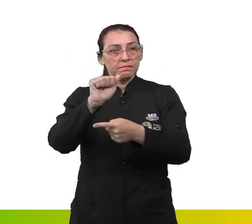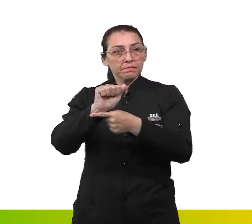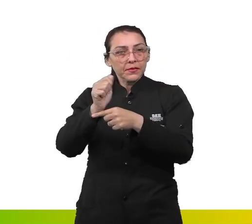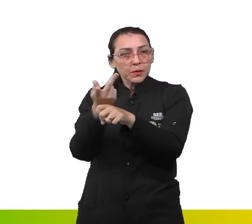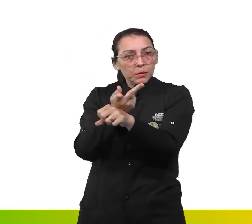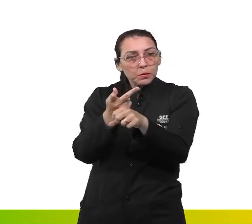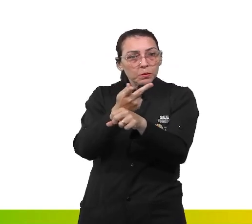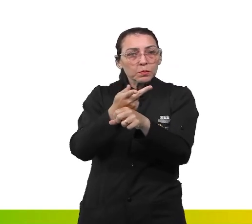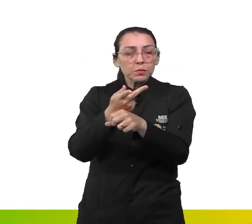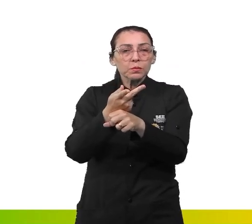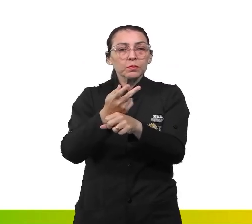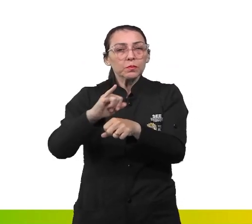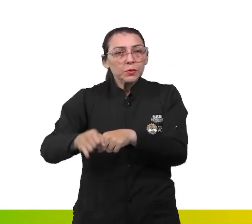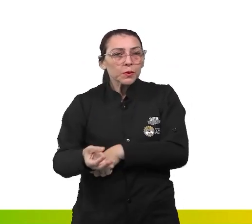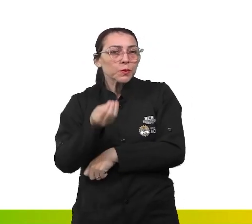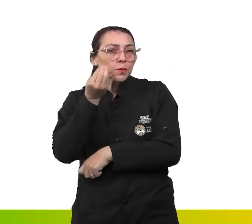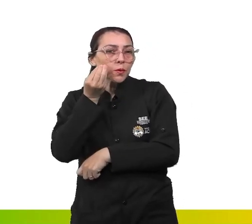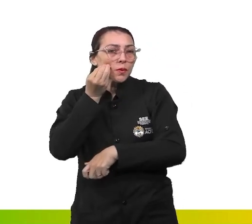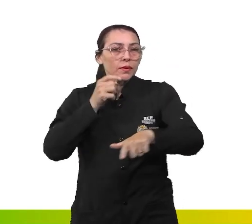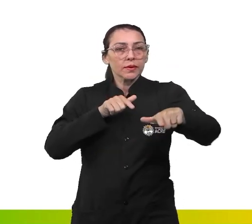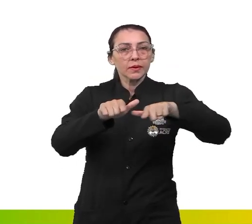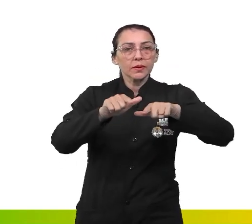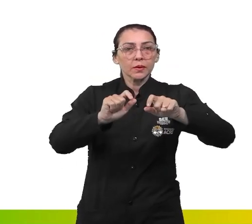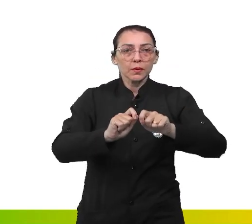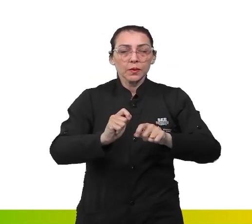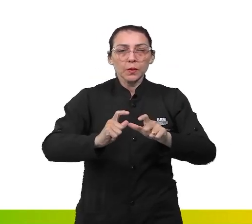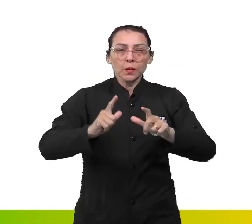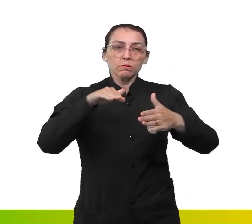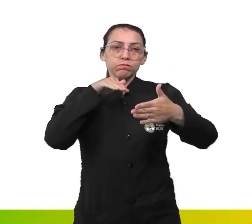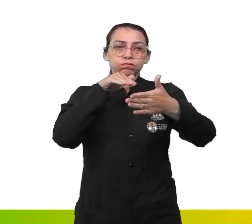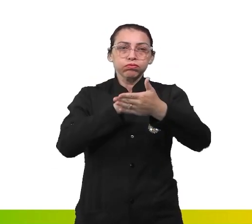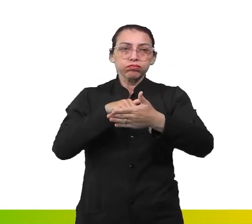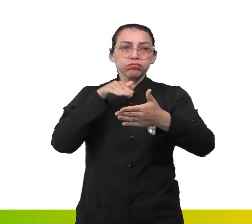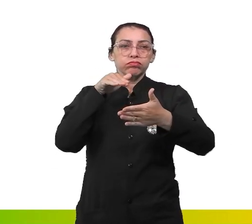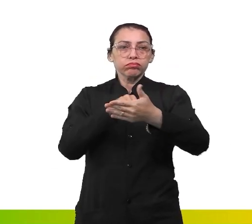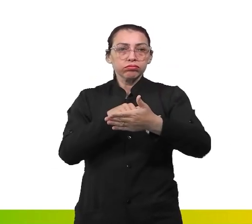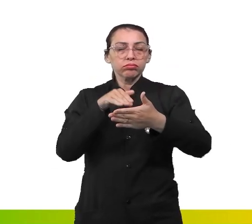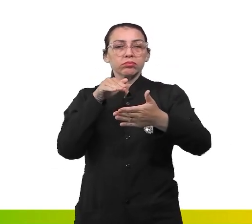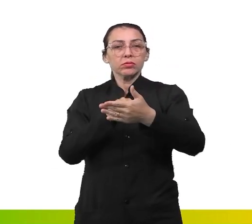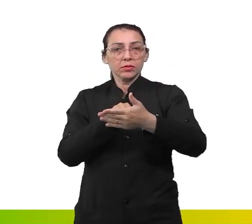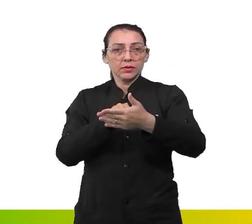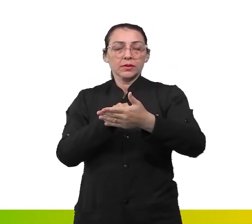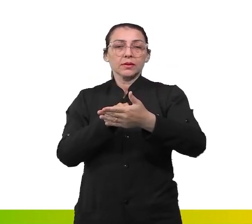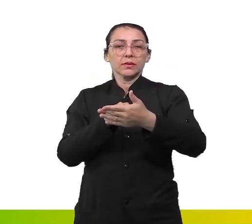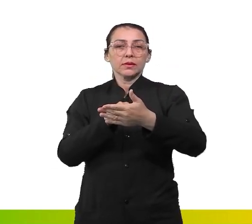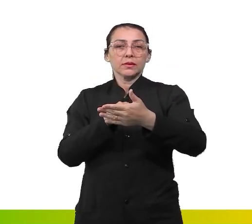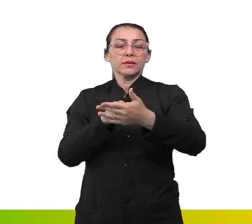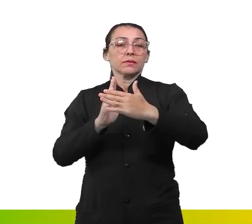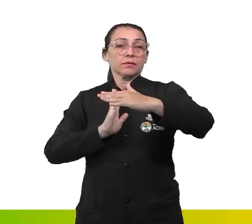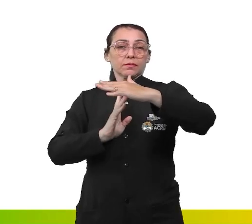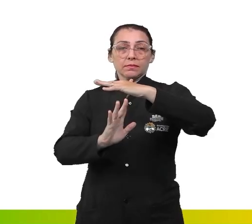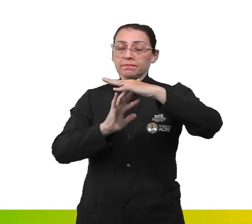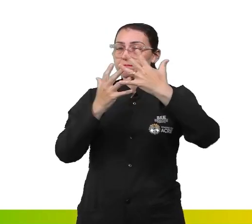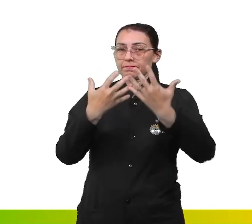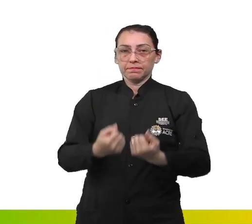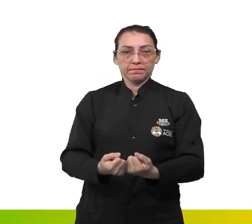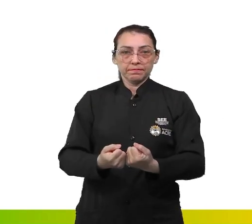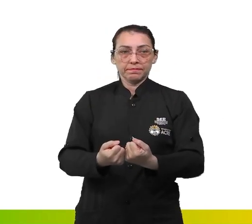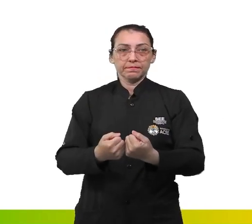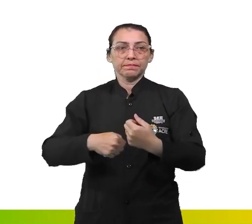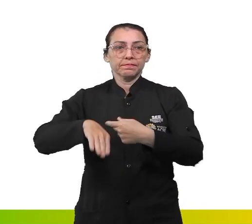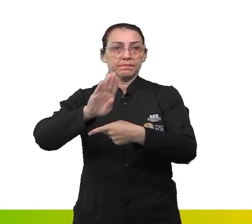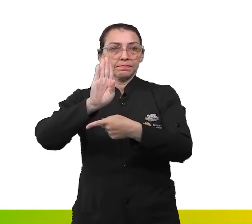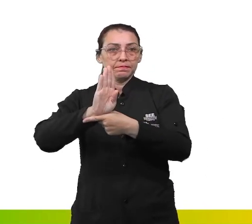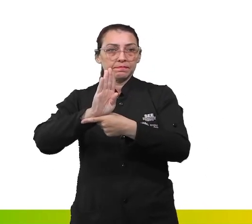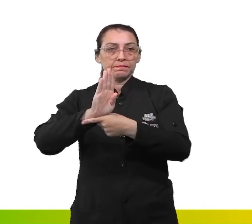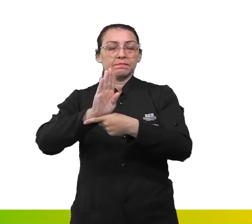letra A busca de oportunidades de trabalho e o aumento de barreiras contra a